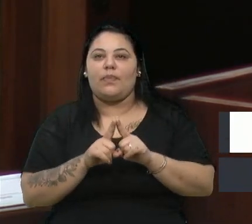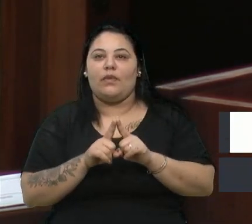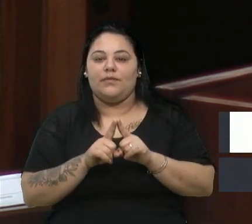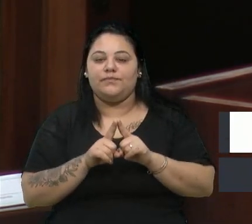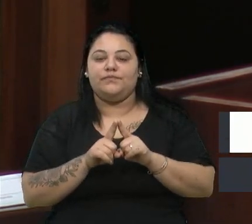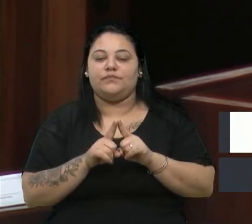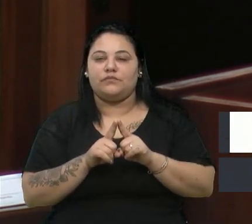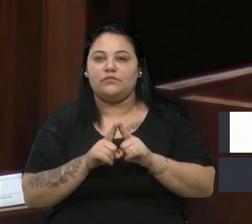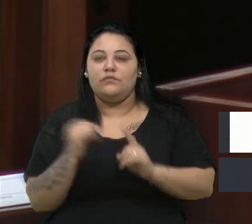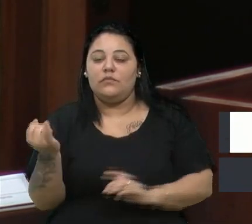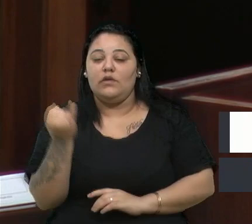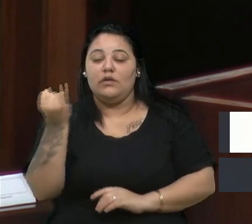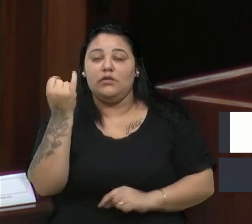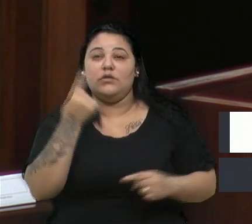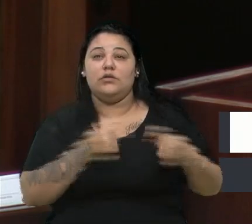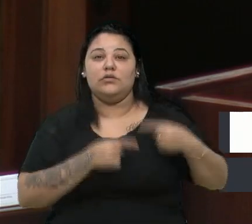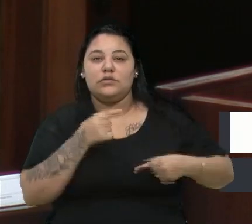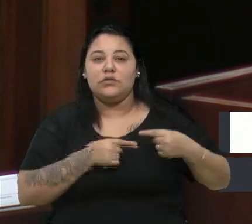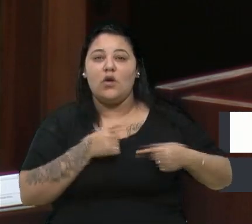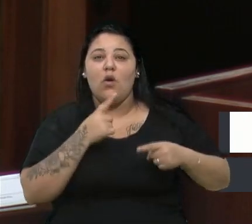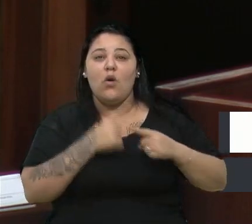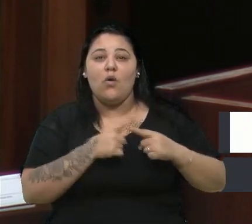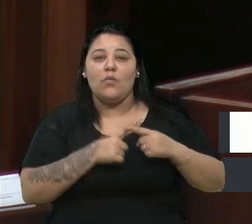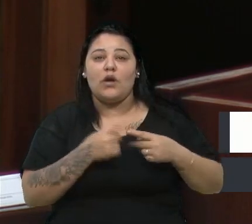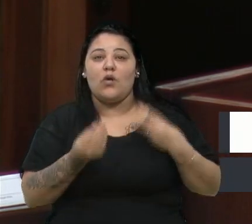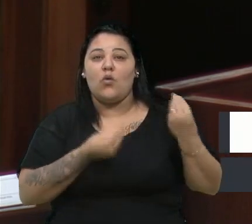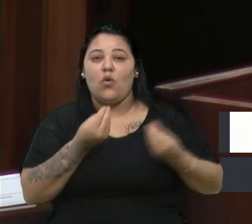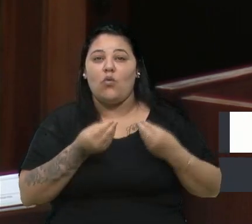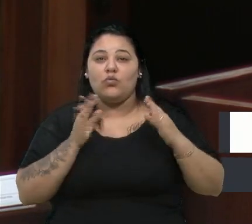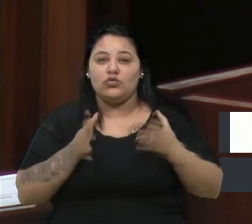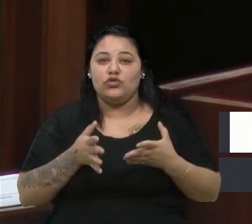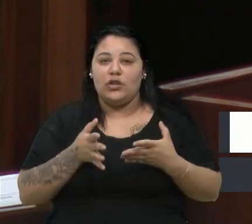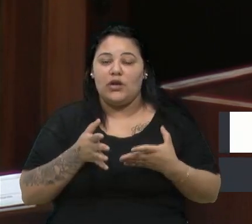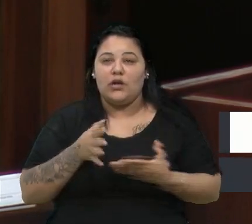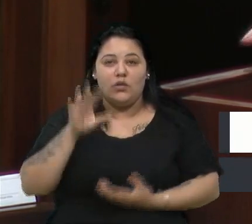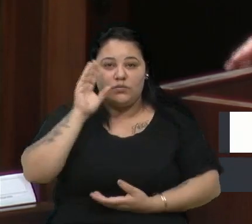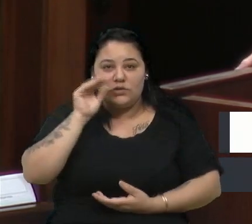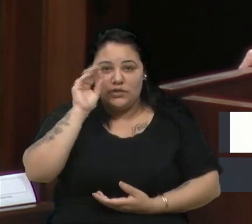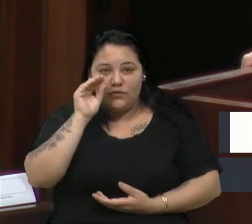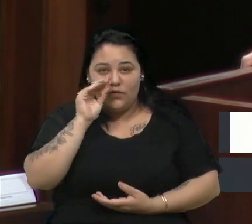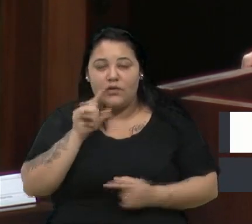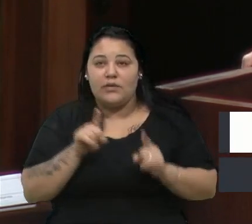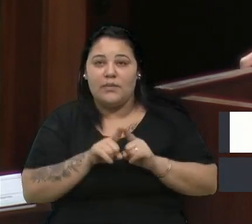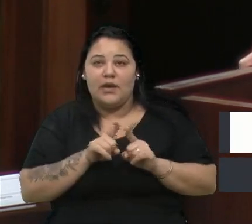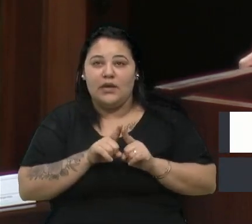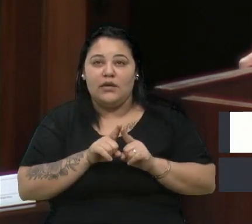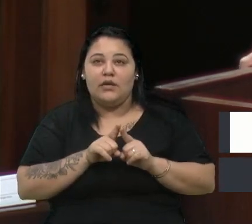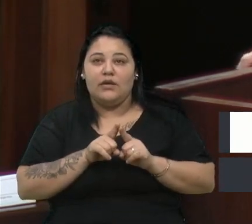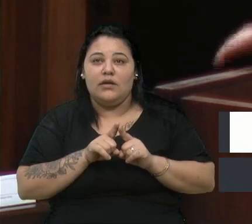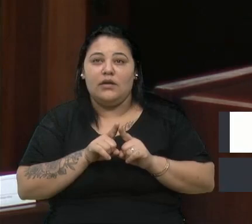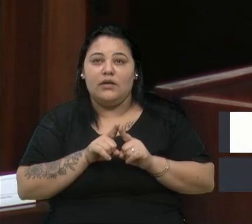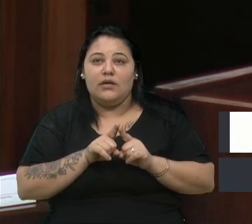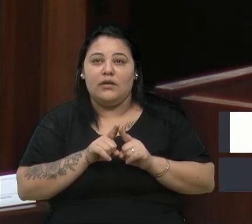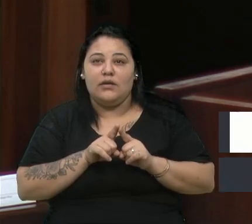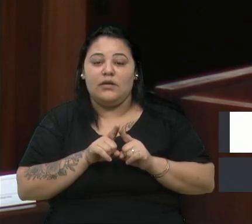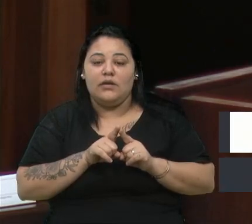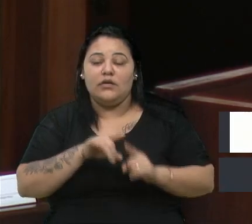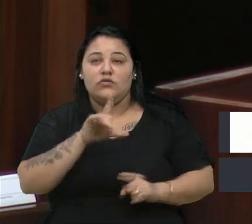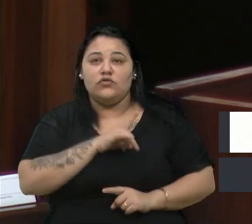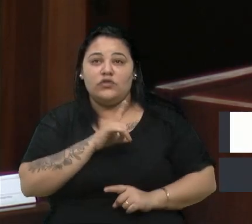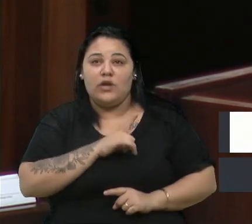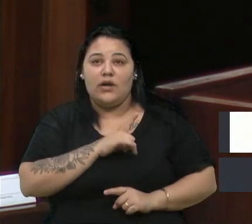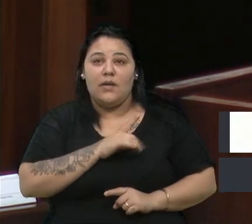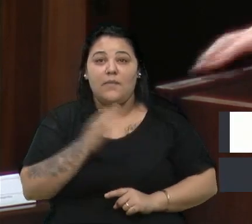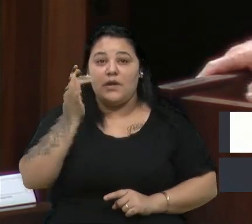Importante a discussão porque, como a gente observou, na manifestação estavam presentes também